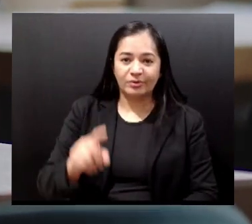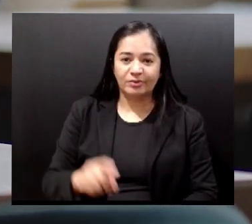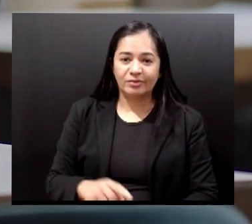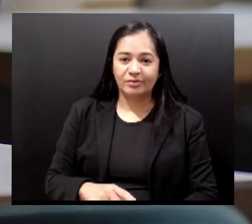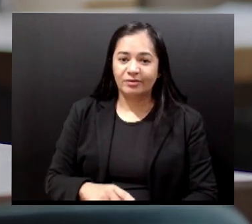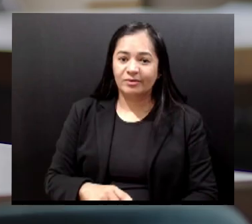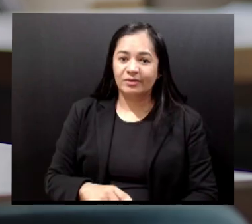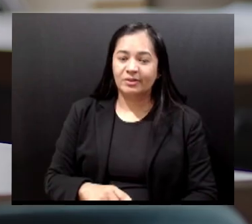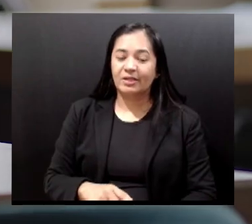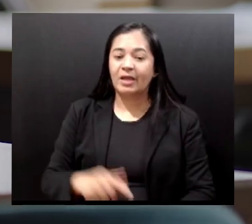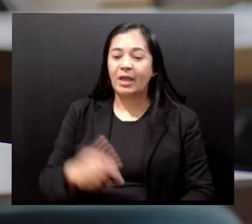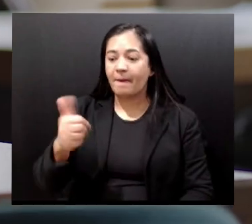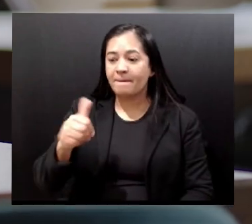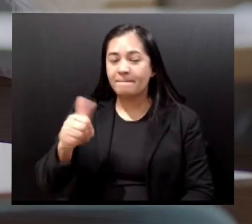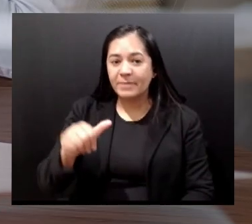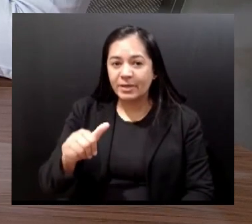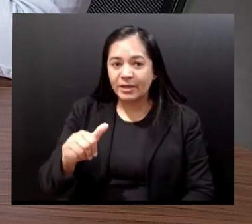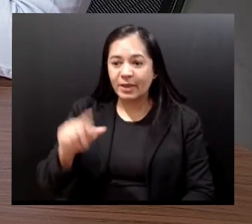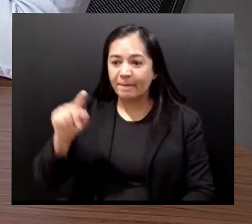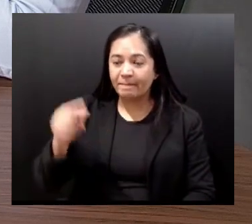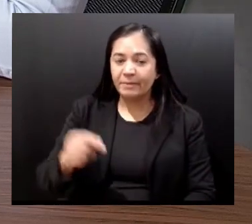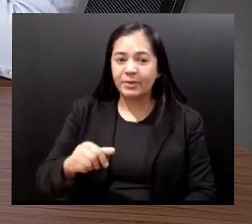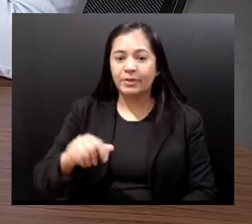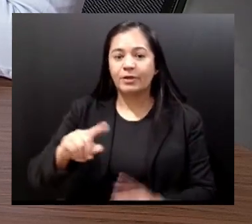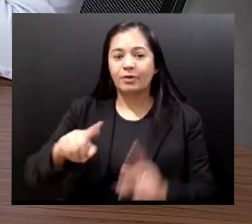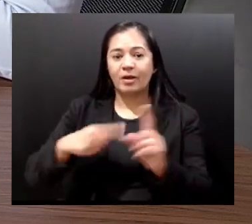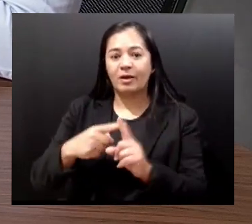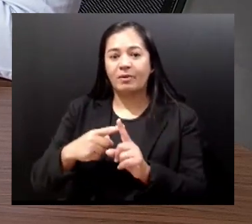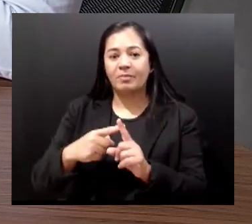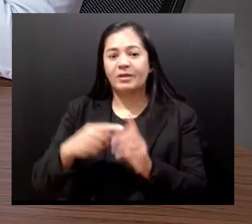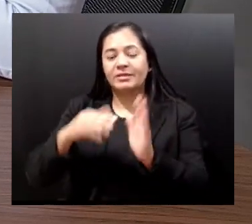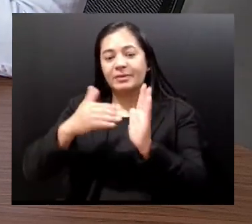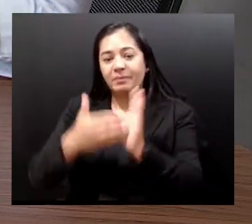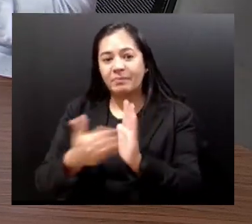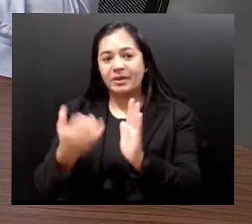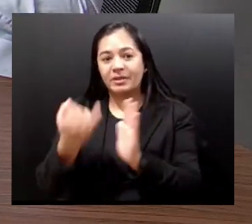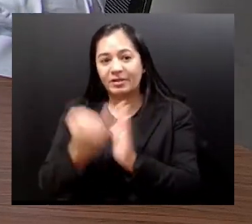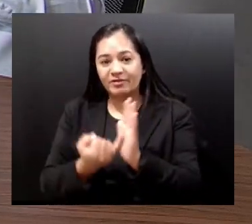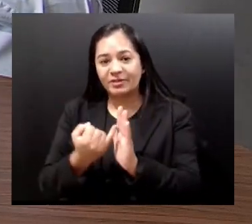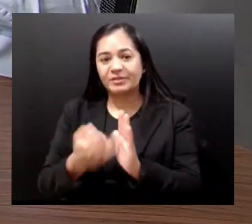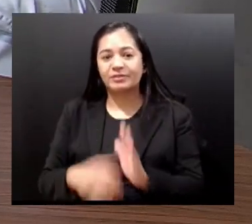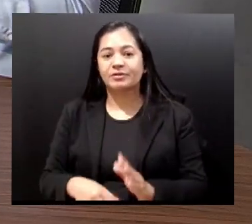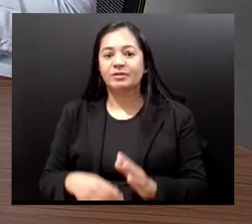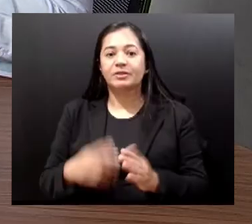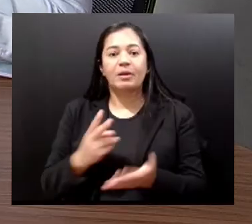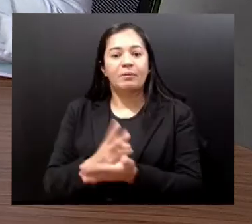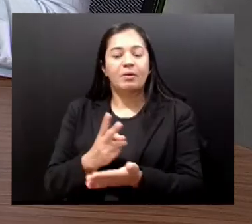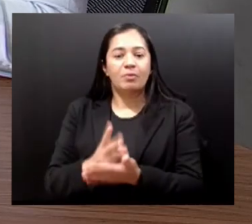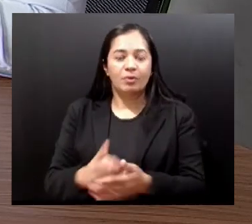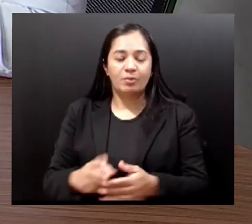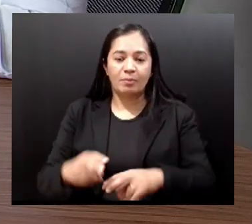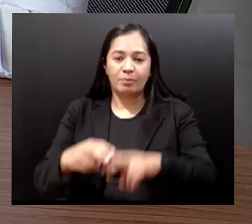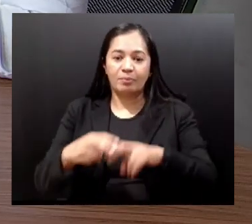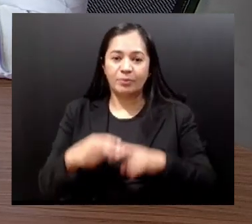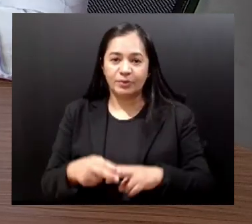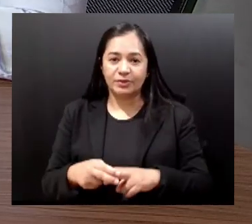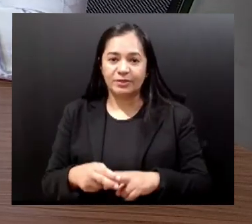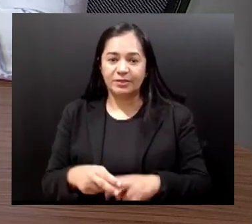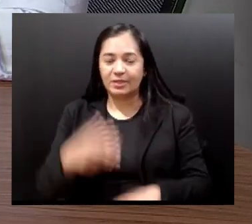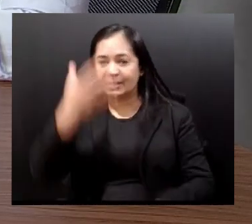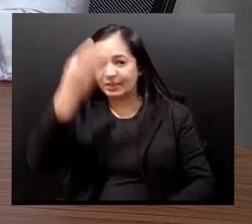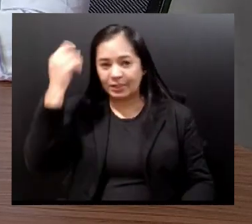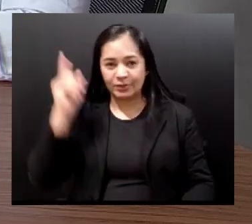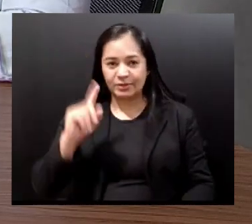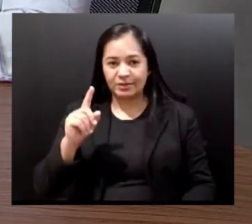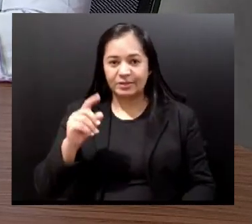Se a inflação do ano foi 20, eu estou ganhando menos o ano que vem, mesmo com aumento salarial, do que agora. Por isso, nunca se esqueça da inflação. O Diego, a